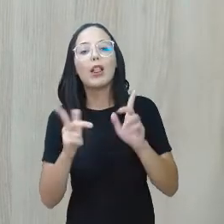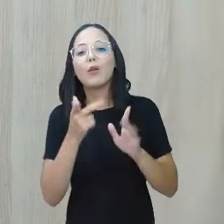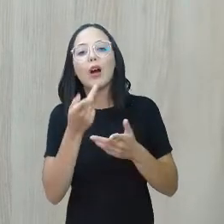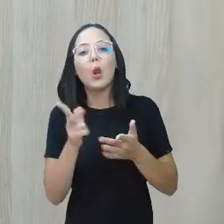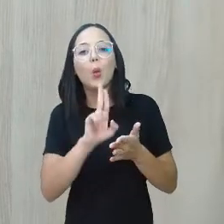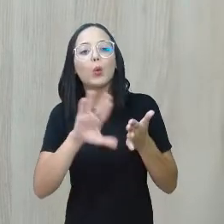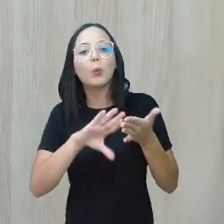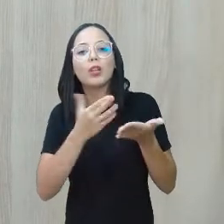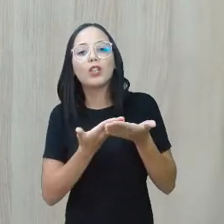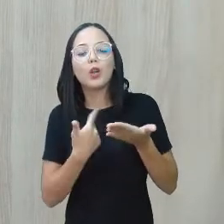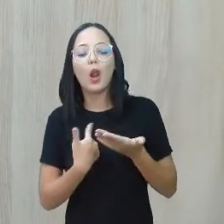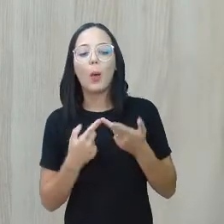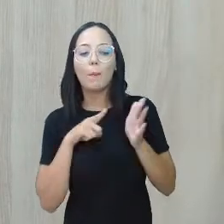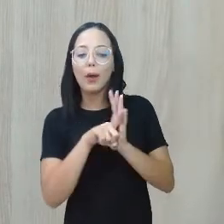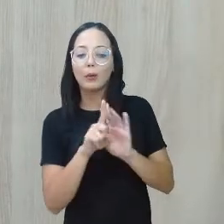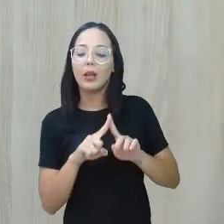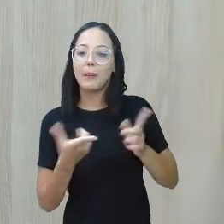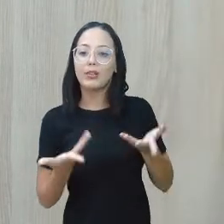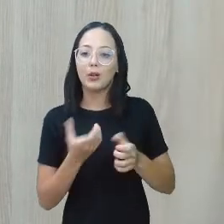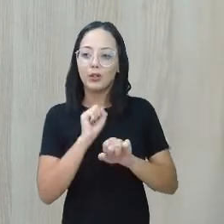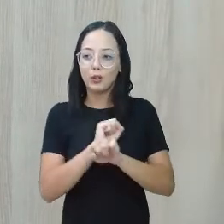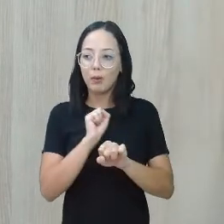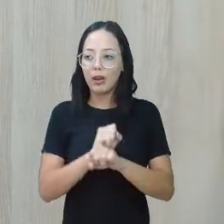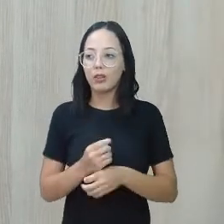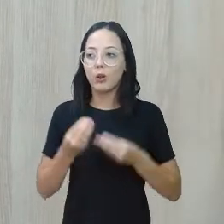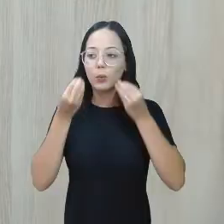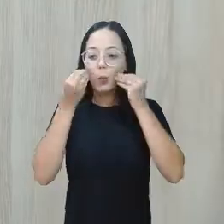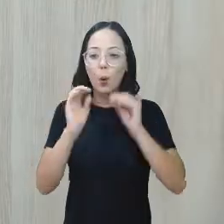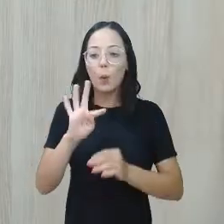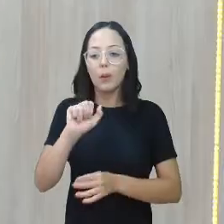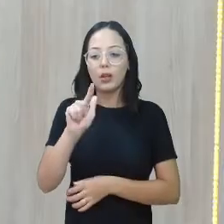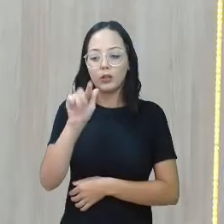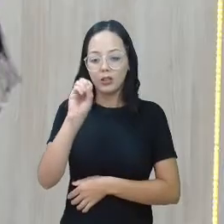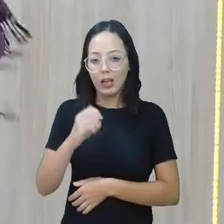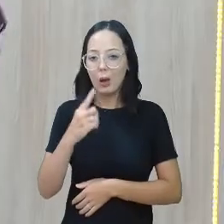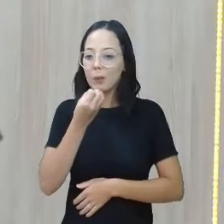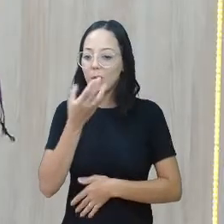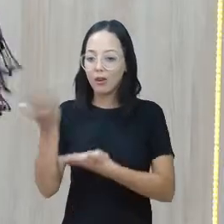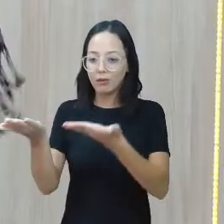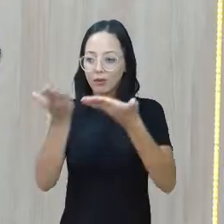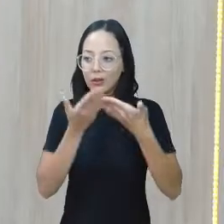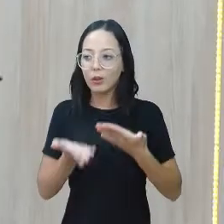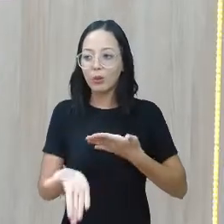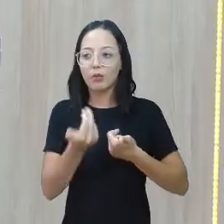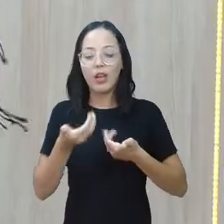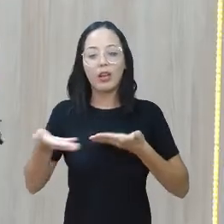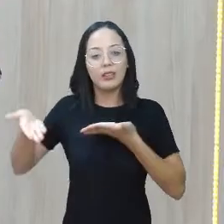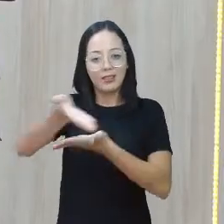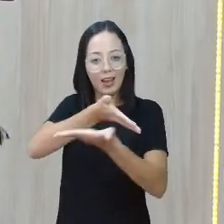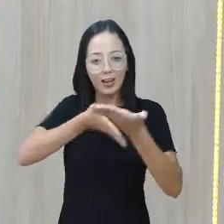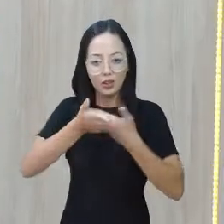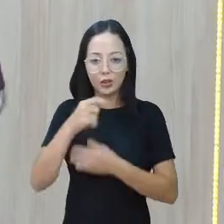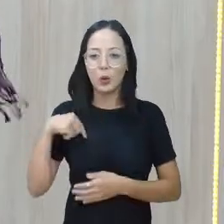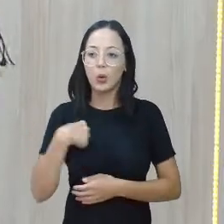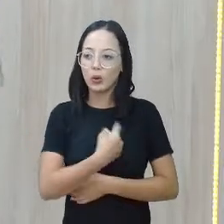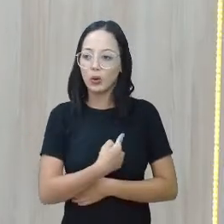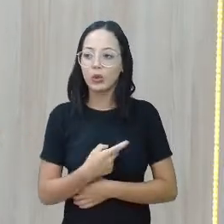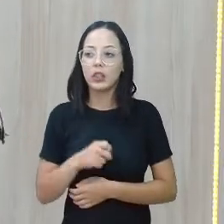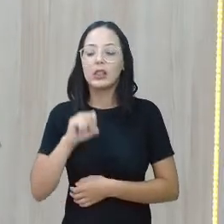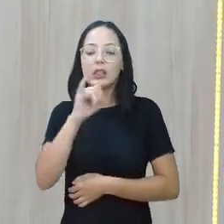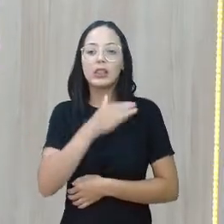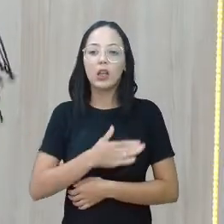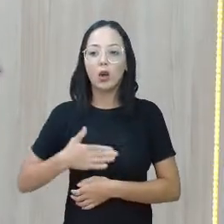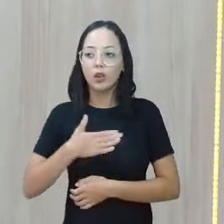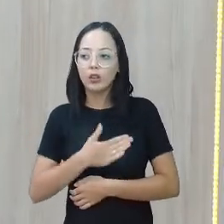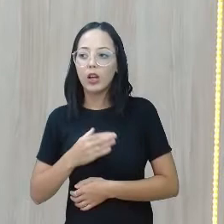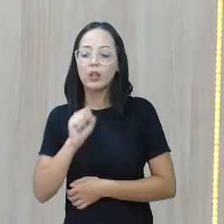dele, eu perguntei e estou aguardando. Tiago, um beijo para você, seja bem-vindo, vem interagir com a gente, Tiago. Se estiver gostando,